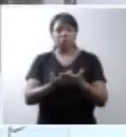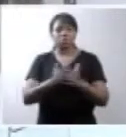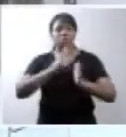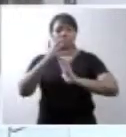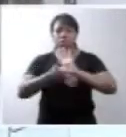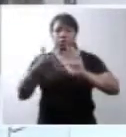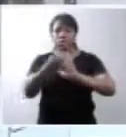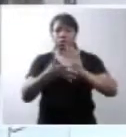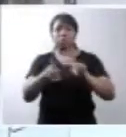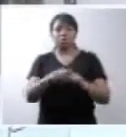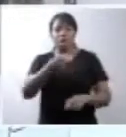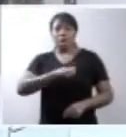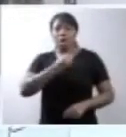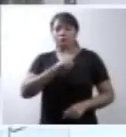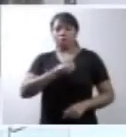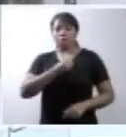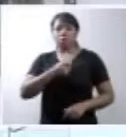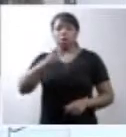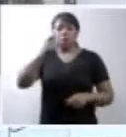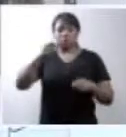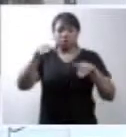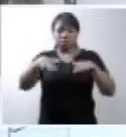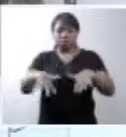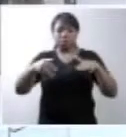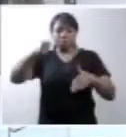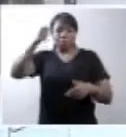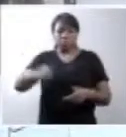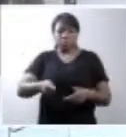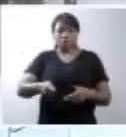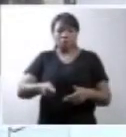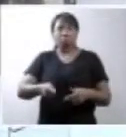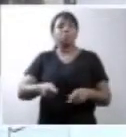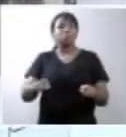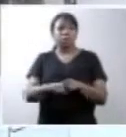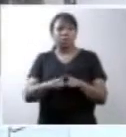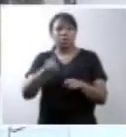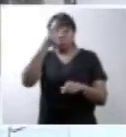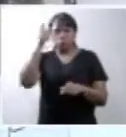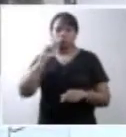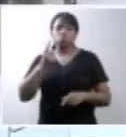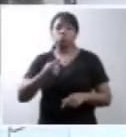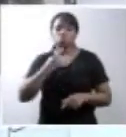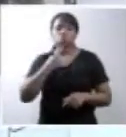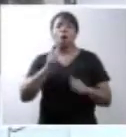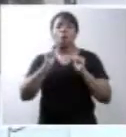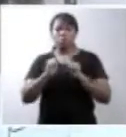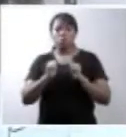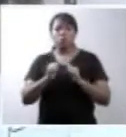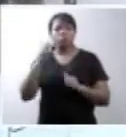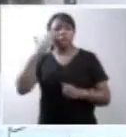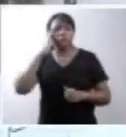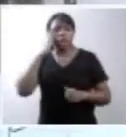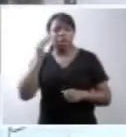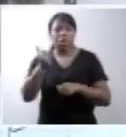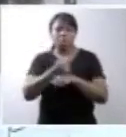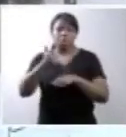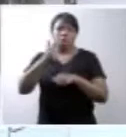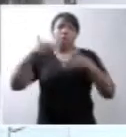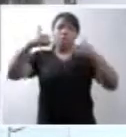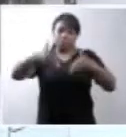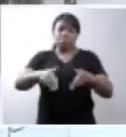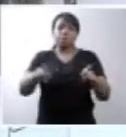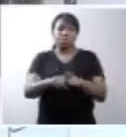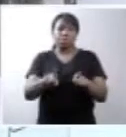sinais, também ao vivo, nesse tribunal, em audiências públicas, para que pessoas surdas possam exercer seu direito à